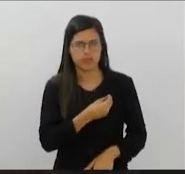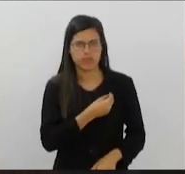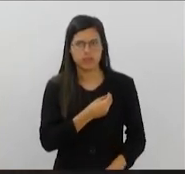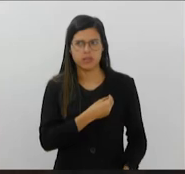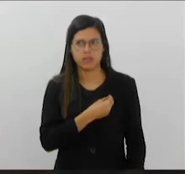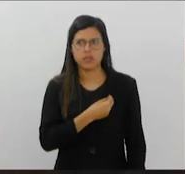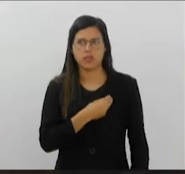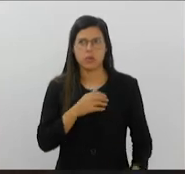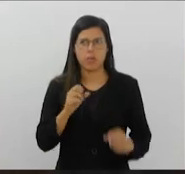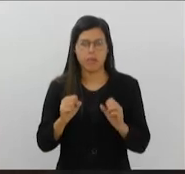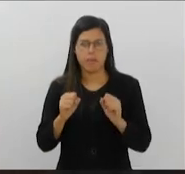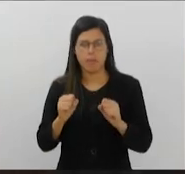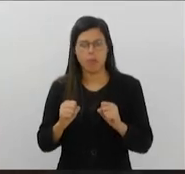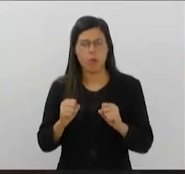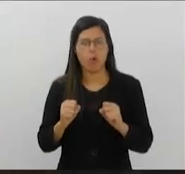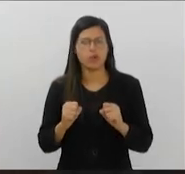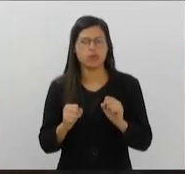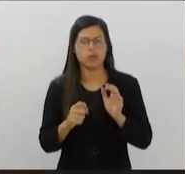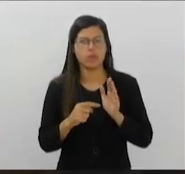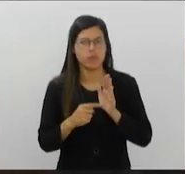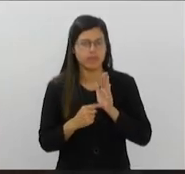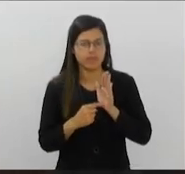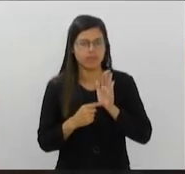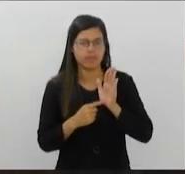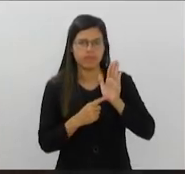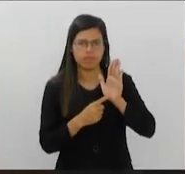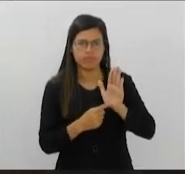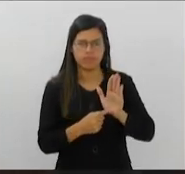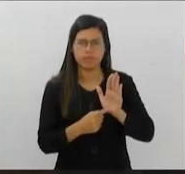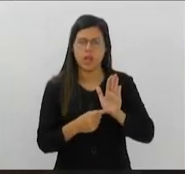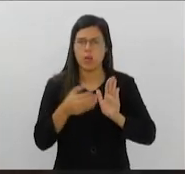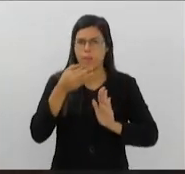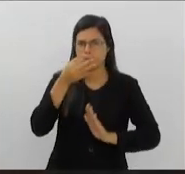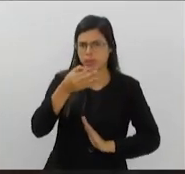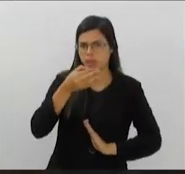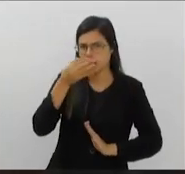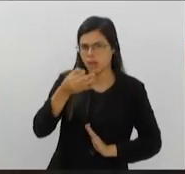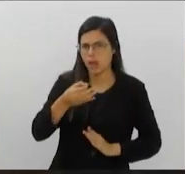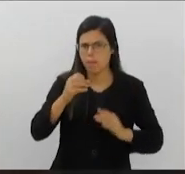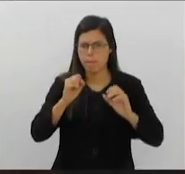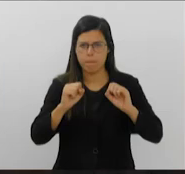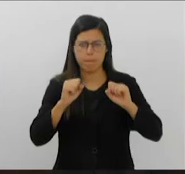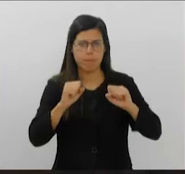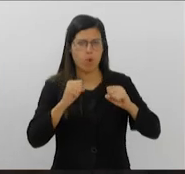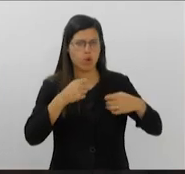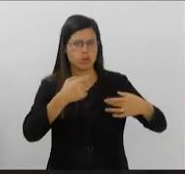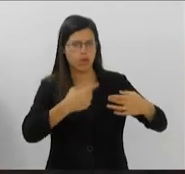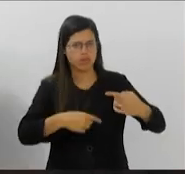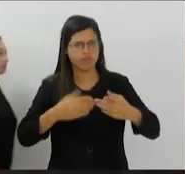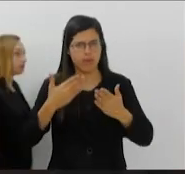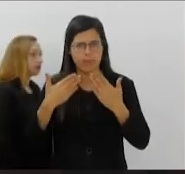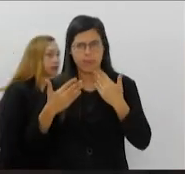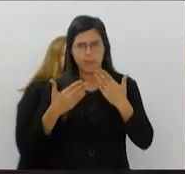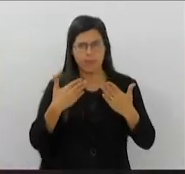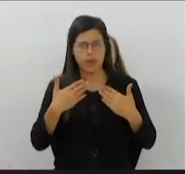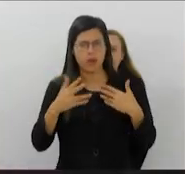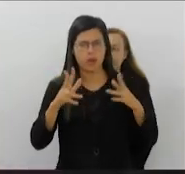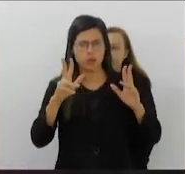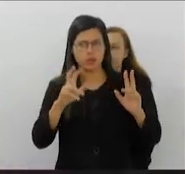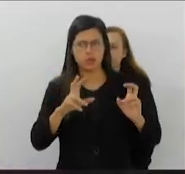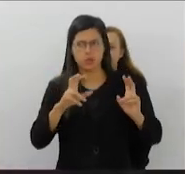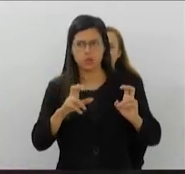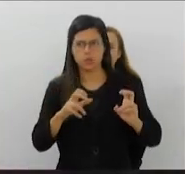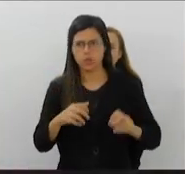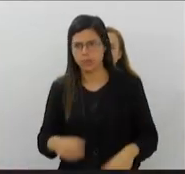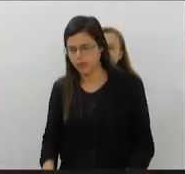indistintamente, possam se manifestar, possam construir, possam dialogar sobre o